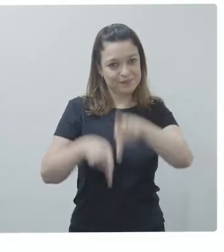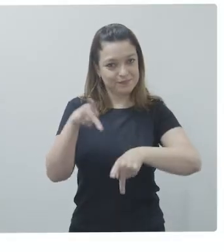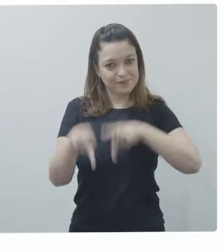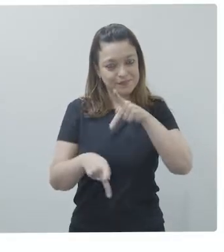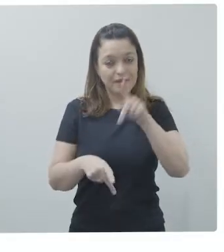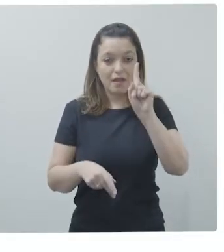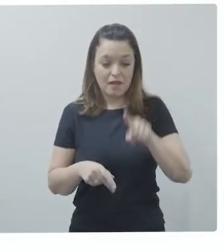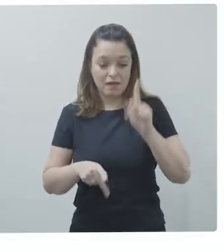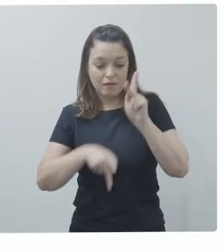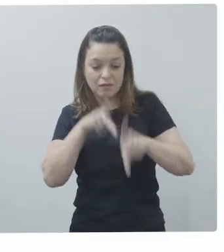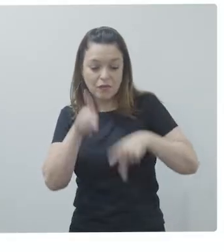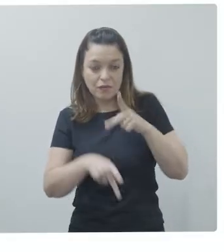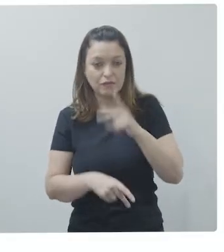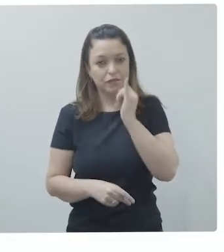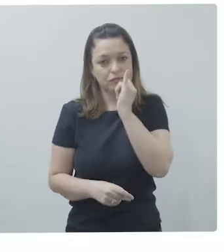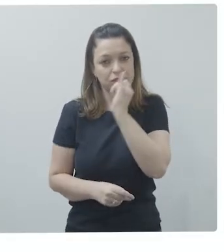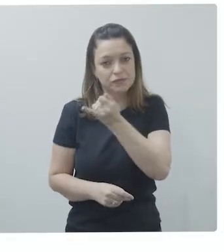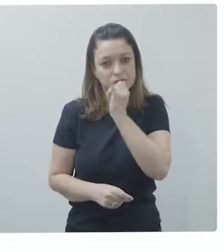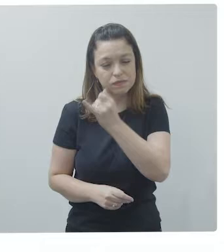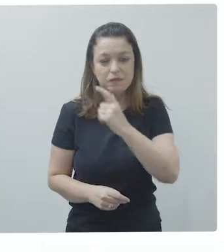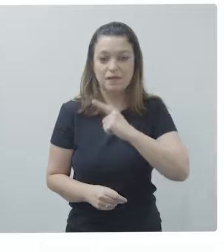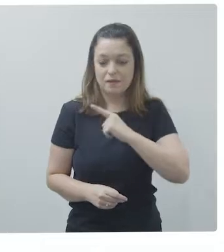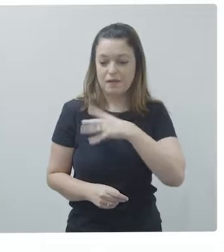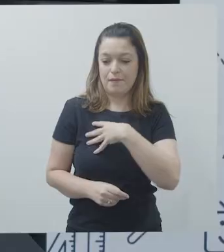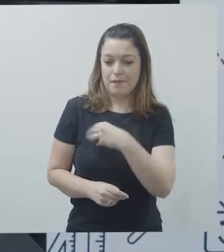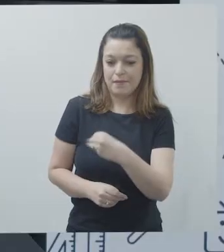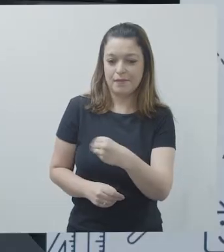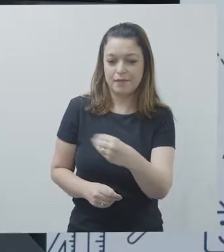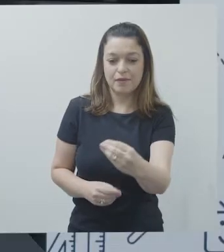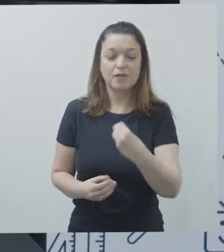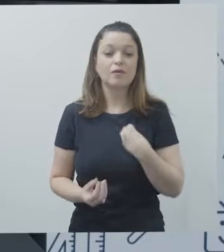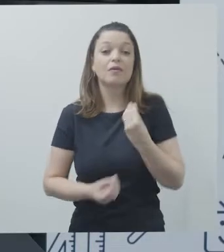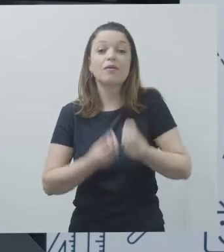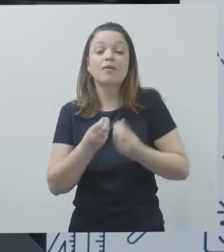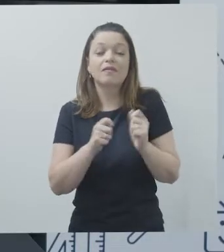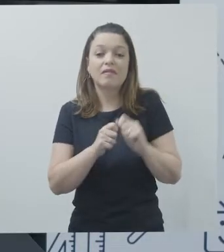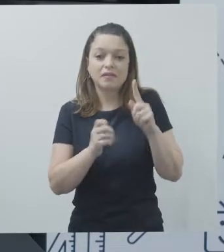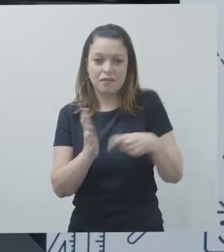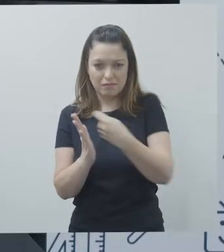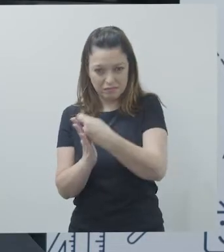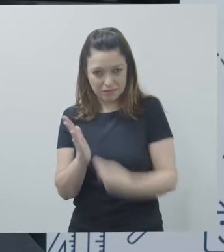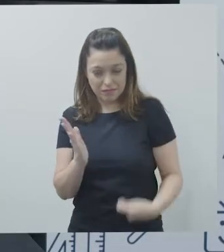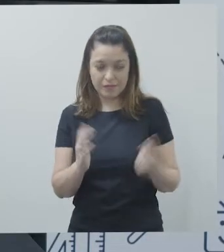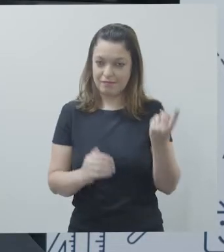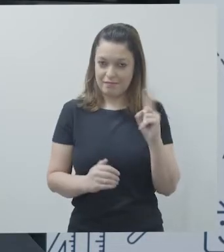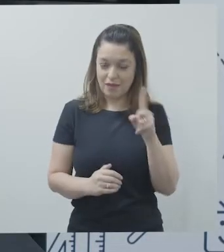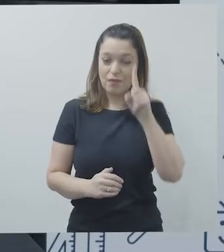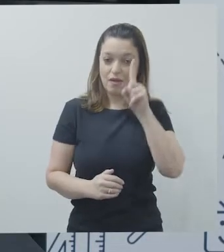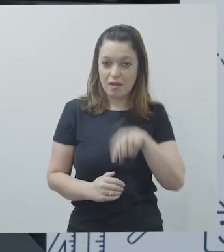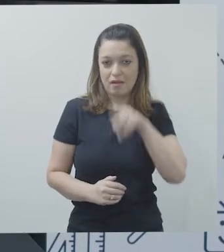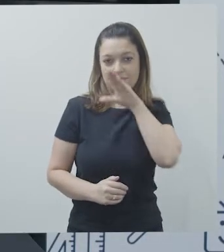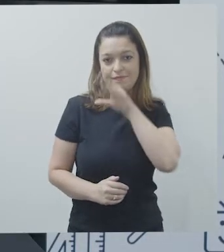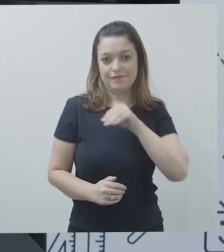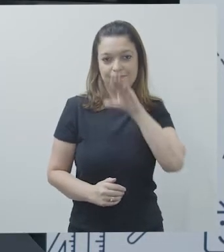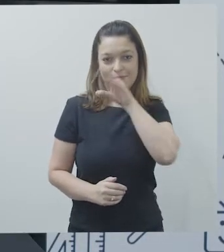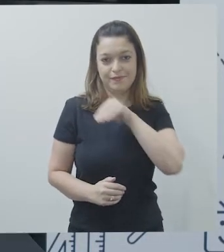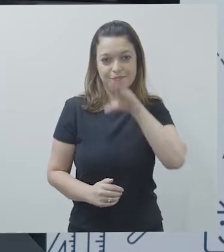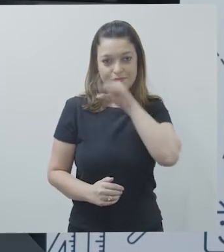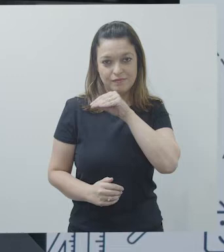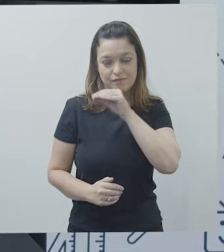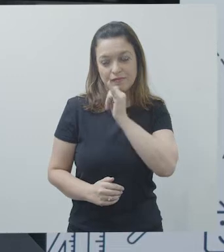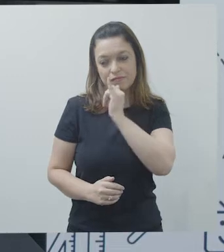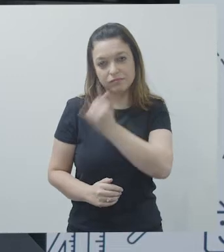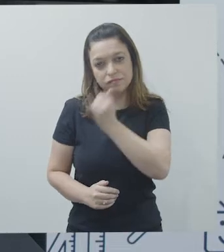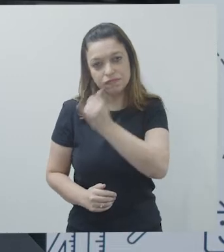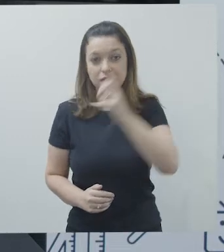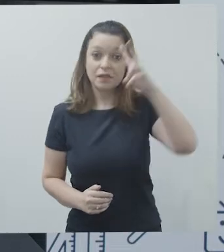contar essas histórias. Mas como que eles vão fazer isso? Eles vão fazer pela oralidade. Lembrando